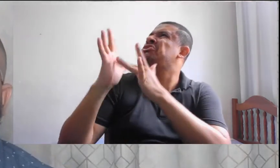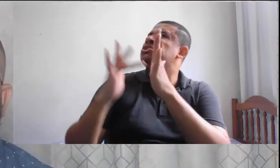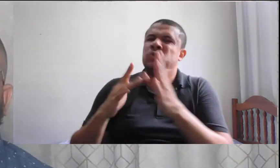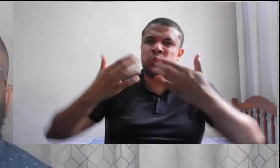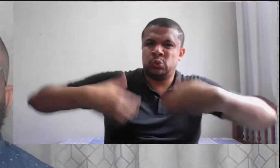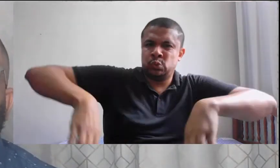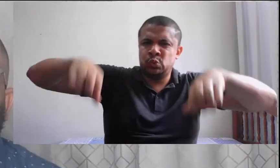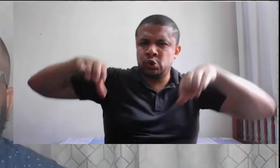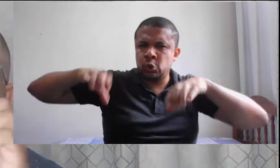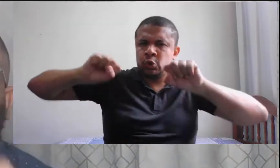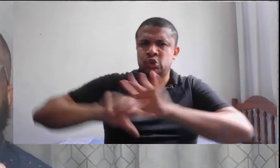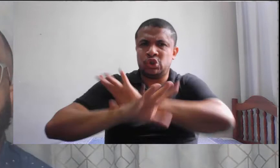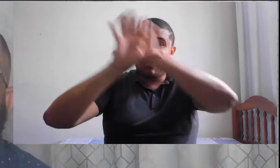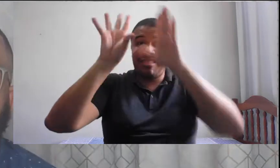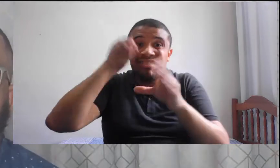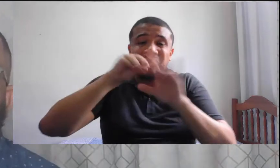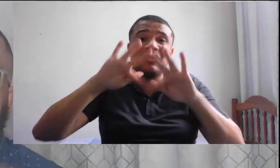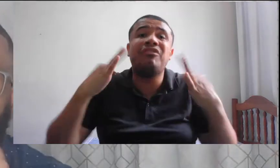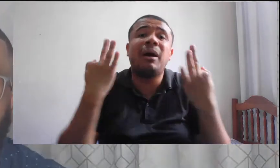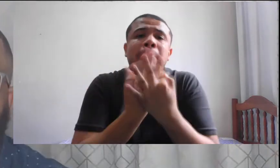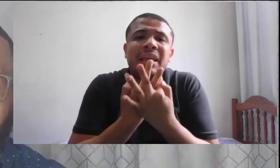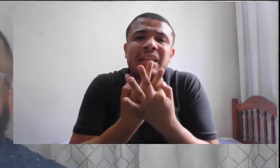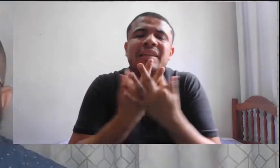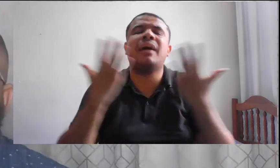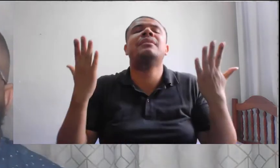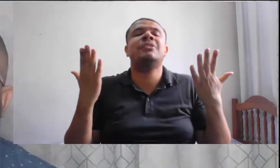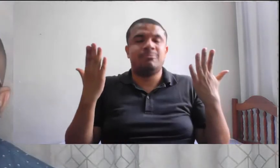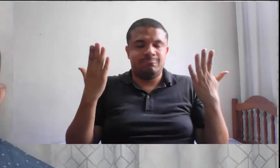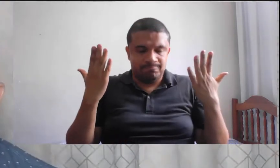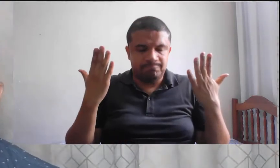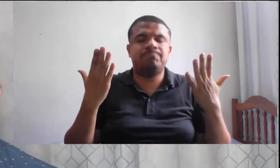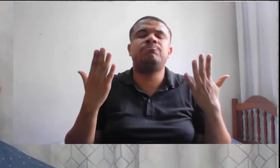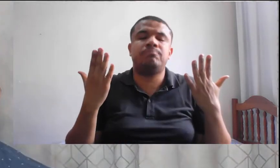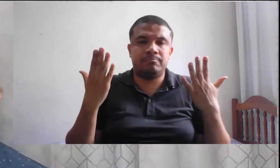um trono glorioso dentro da casa dele.